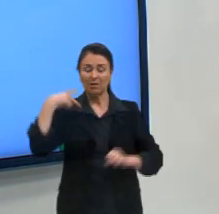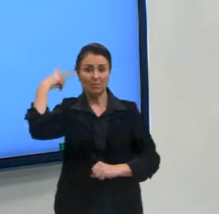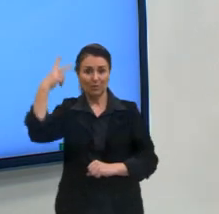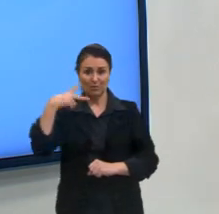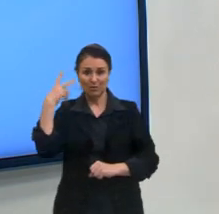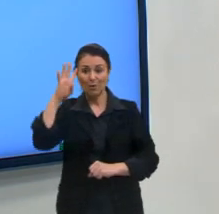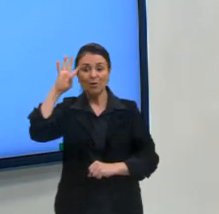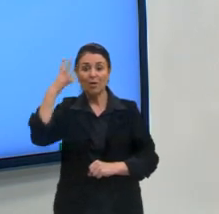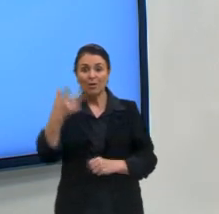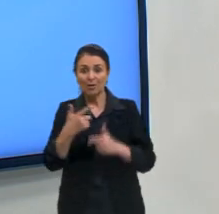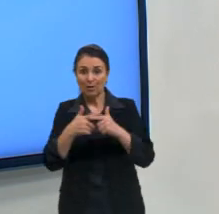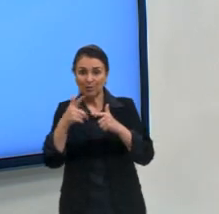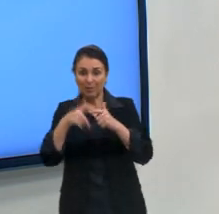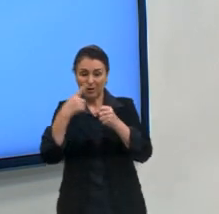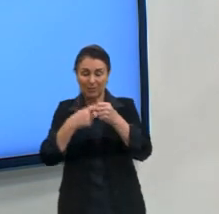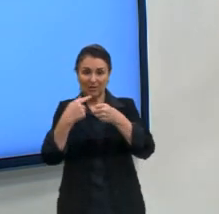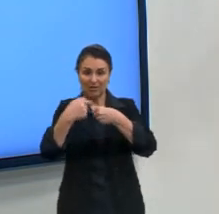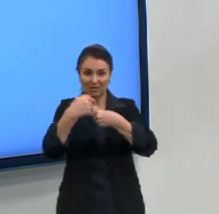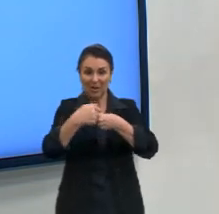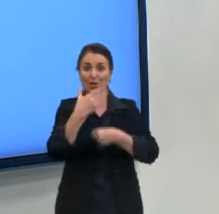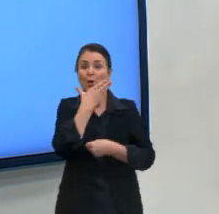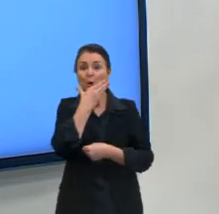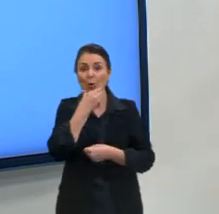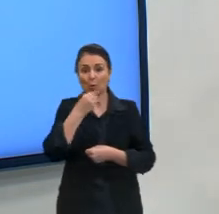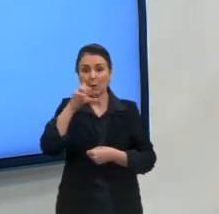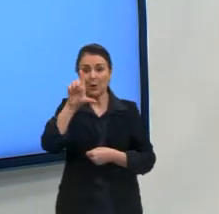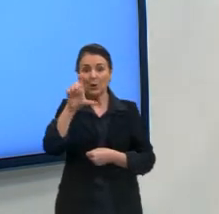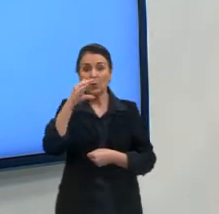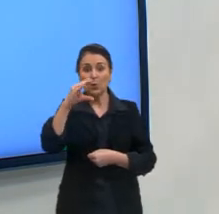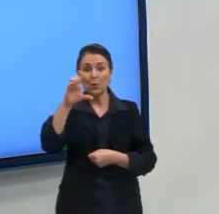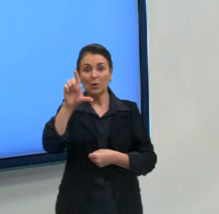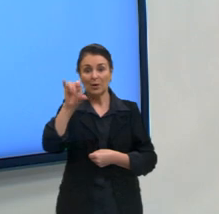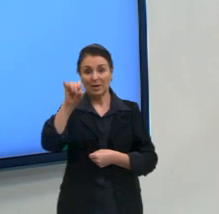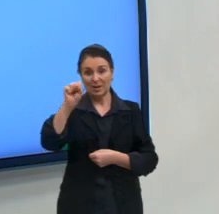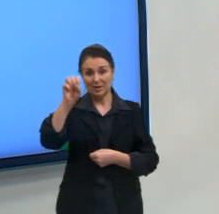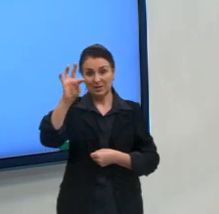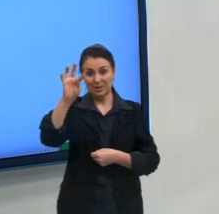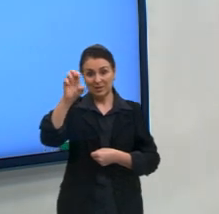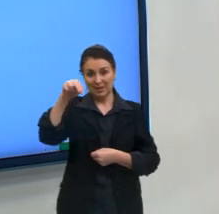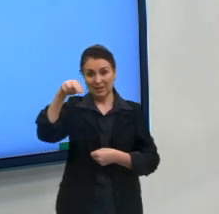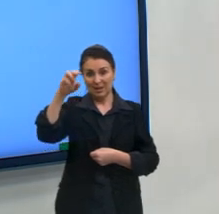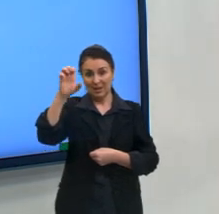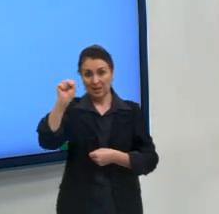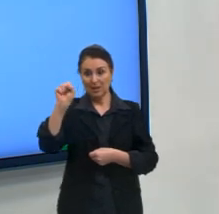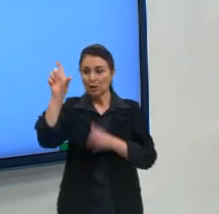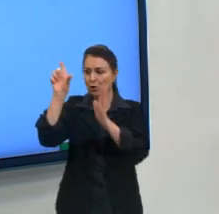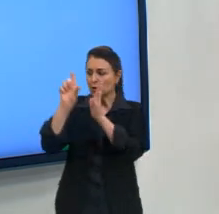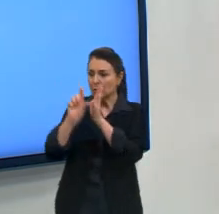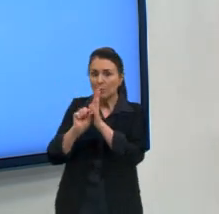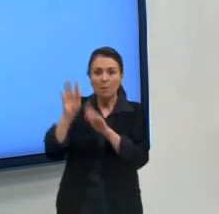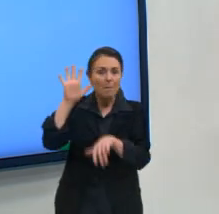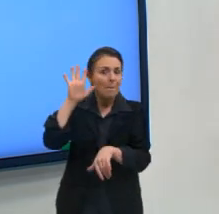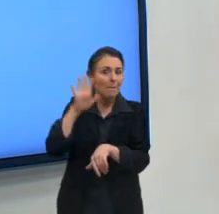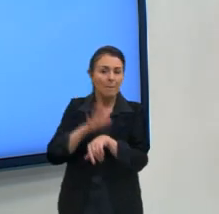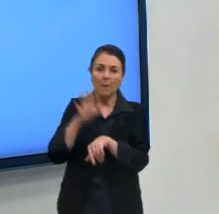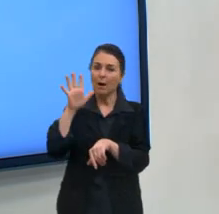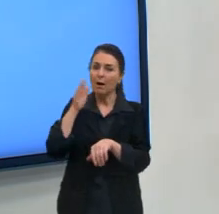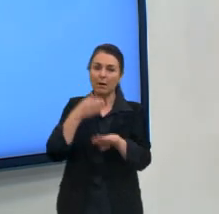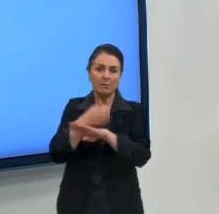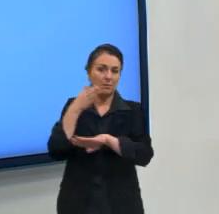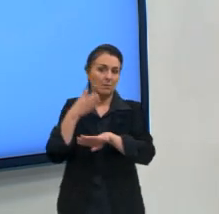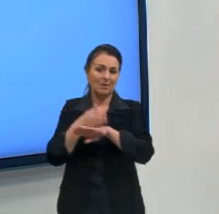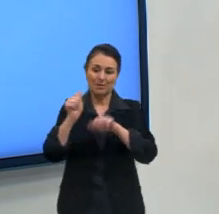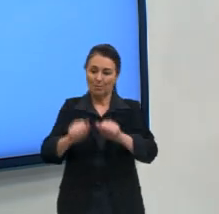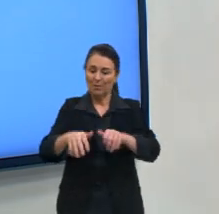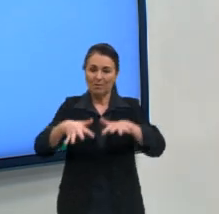tomada de decisões e o Cristo nos vai entrar radicalmente o número de pessoas que podia participar das assembleias